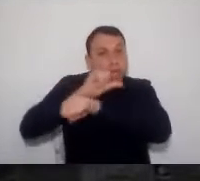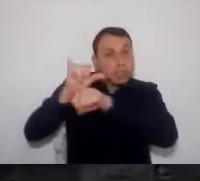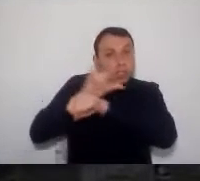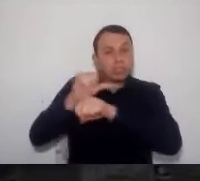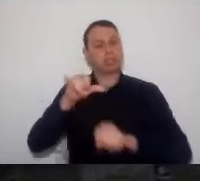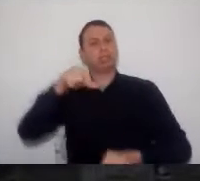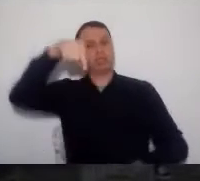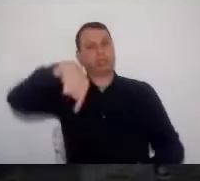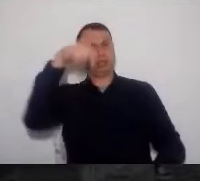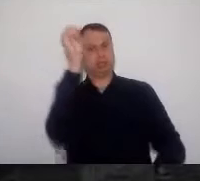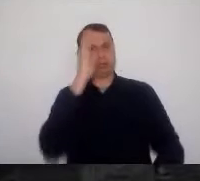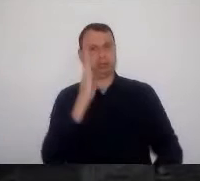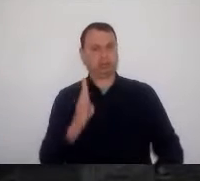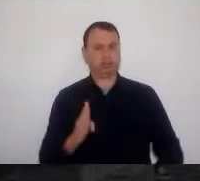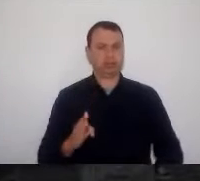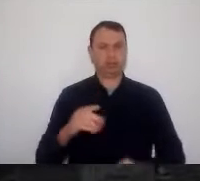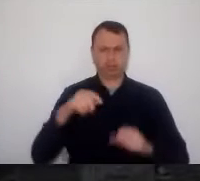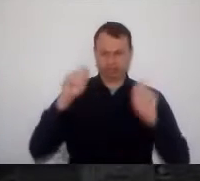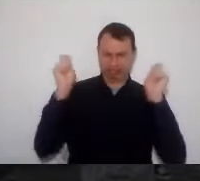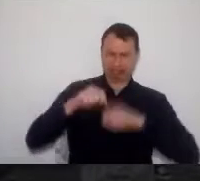assistir calado